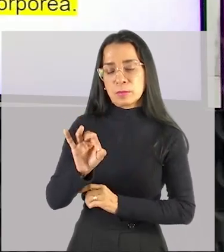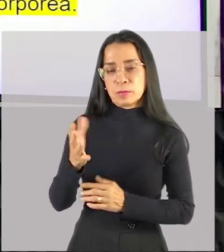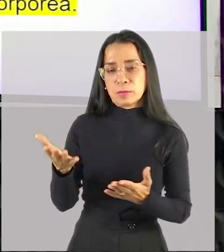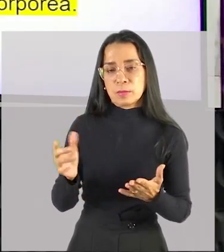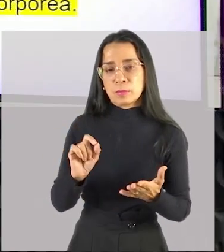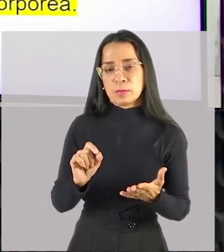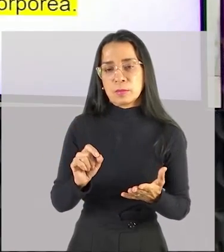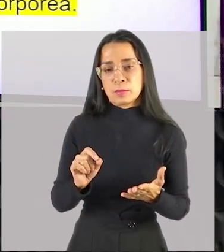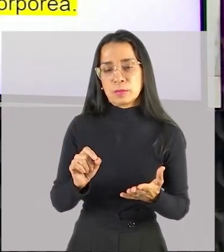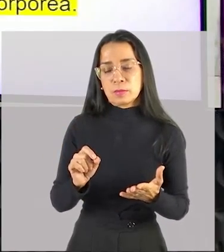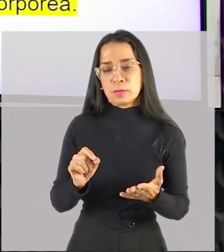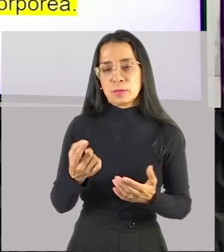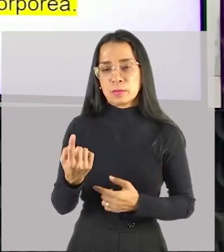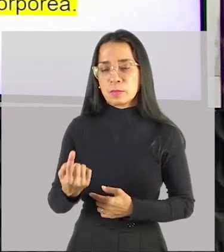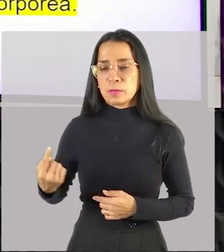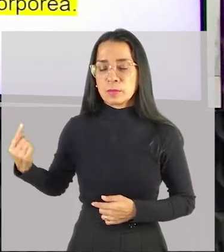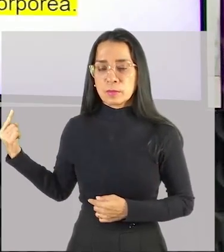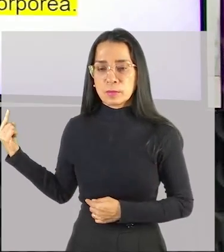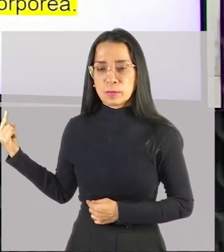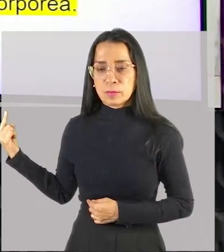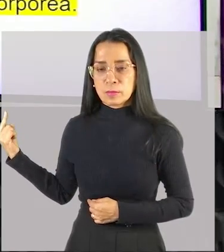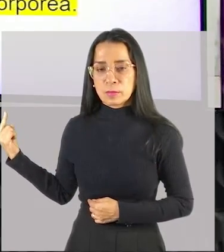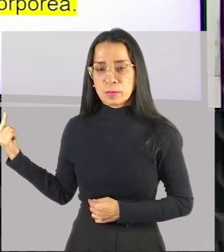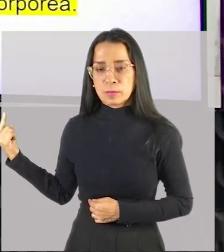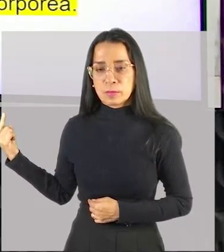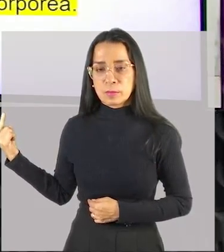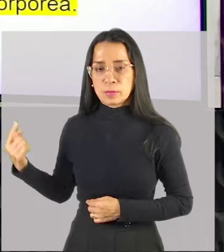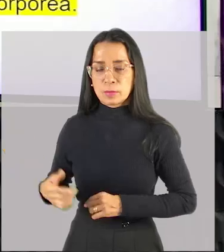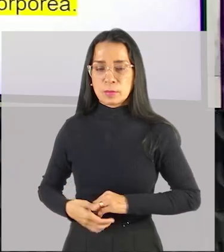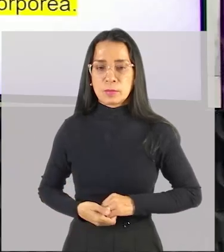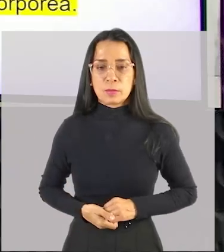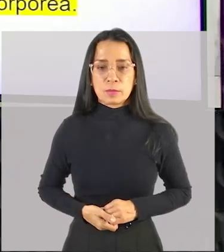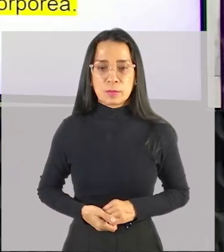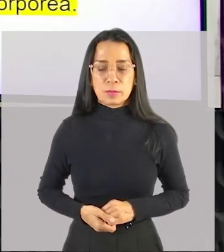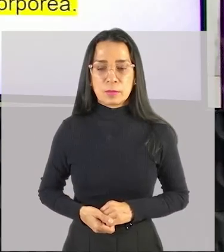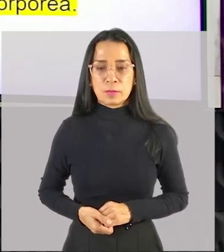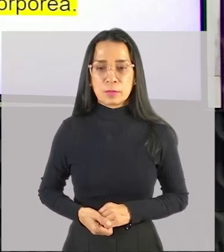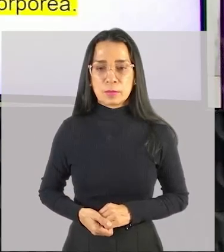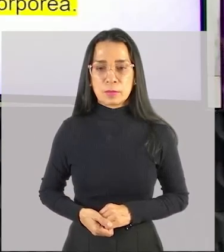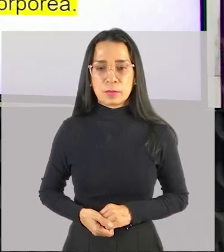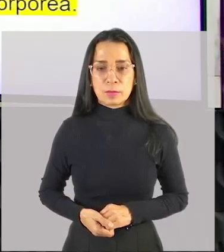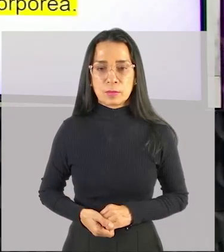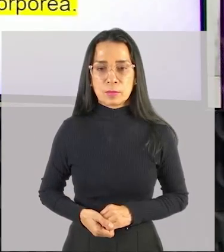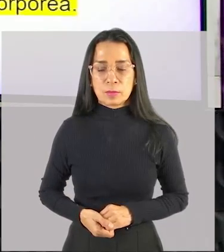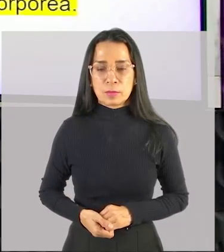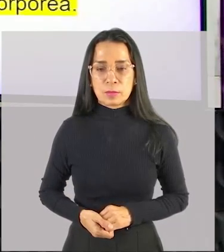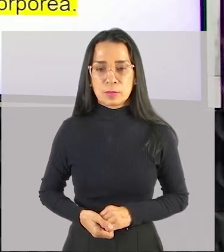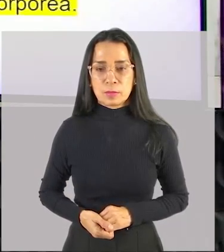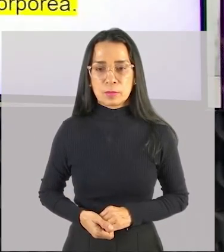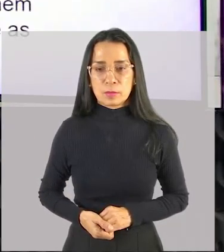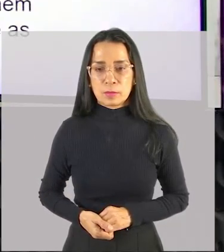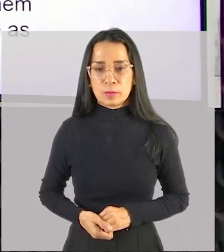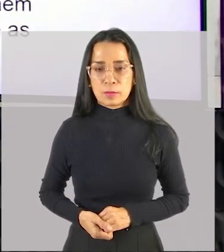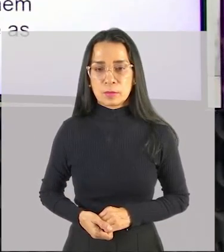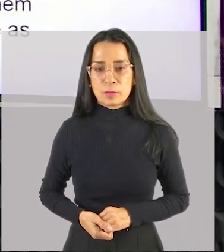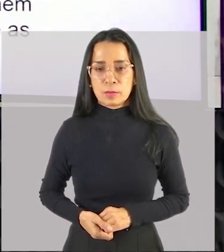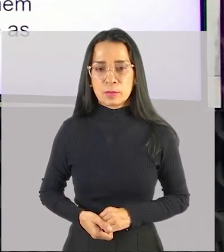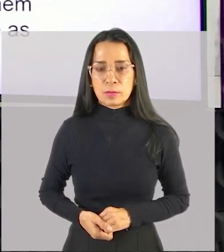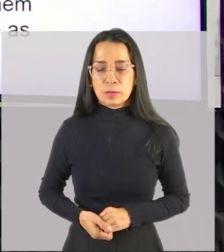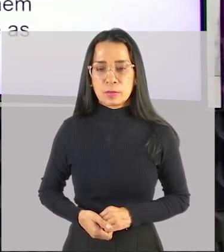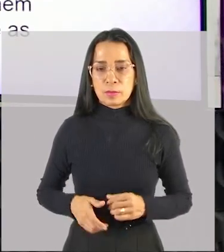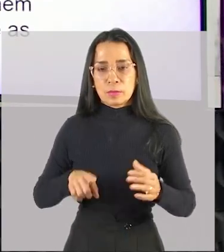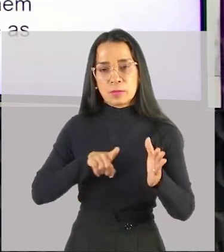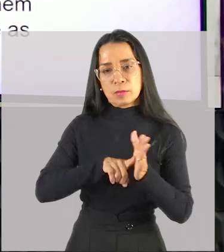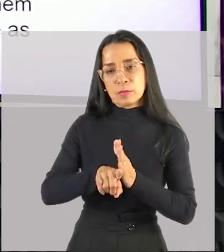correta. Letra E, desvalorização da materialidade corpórea, perdão. Continuando, mais uma